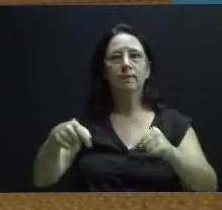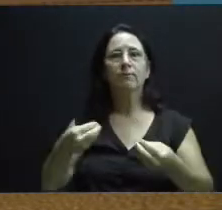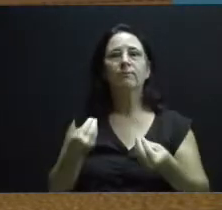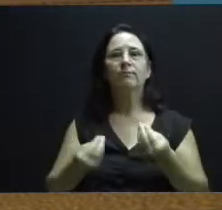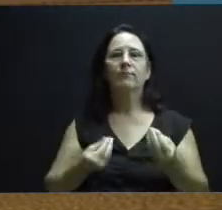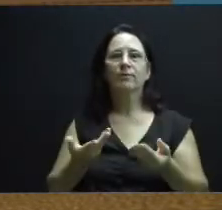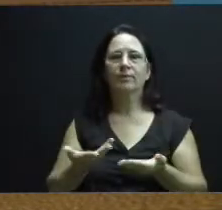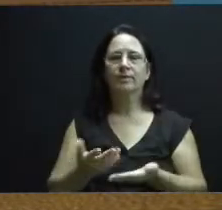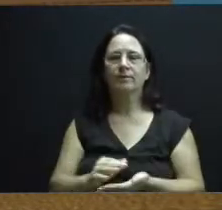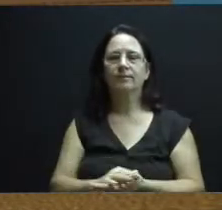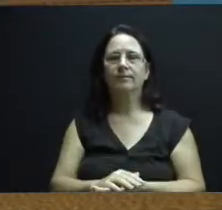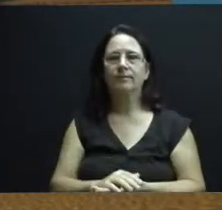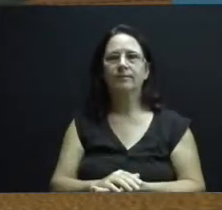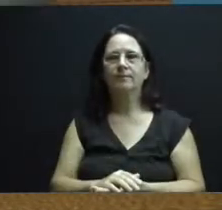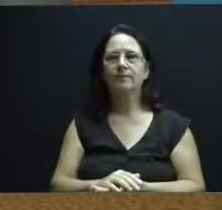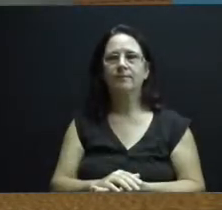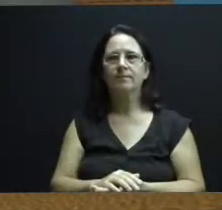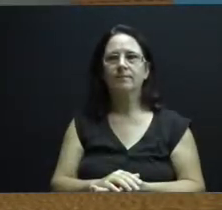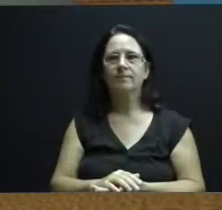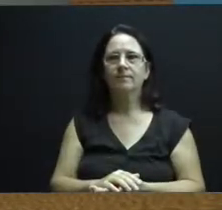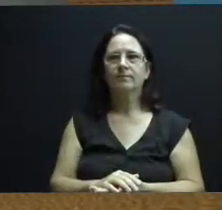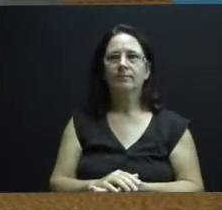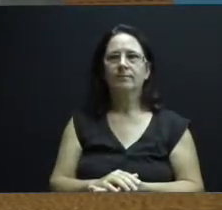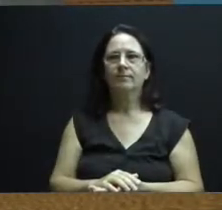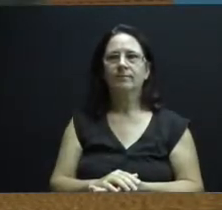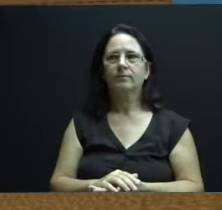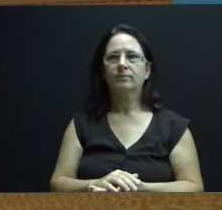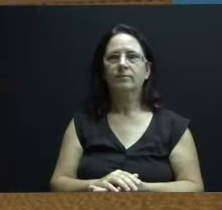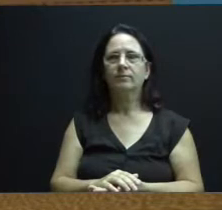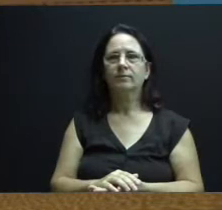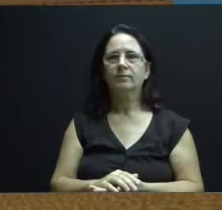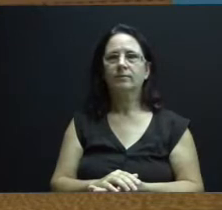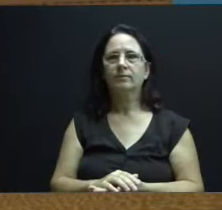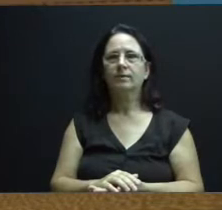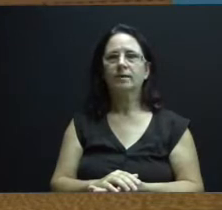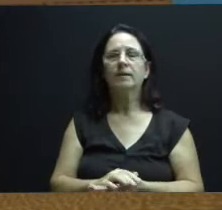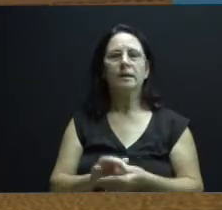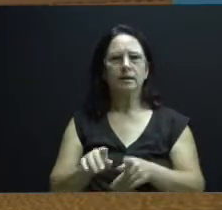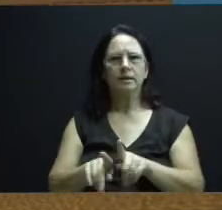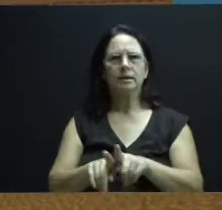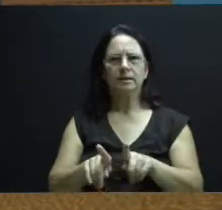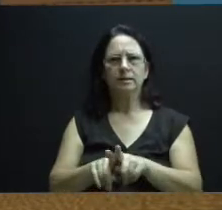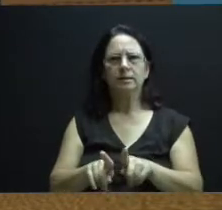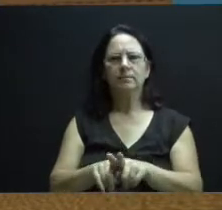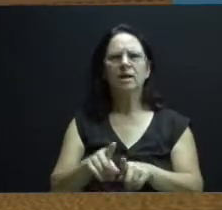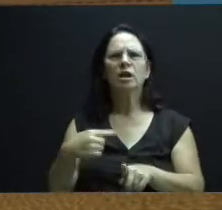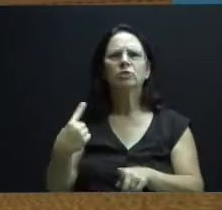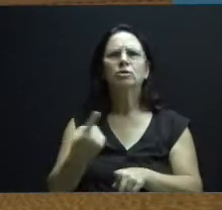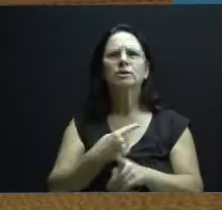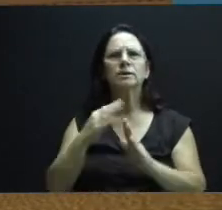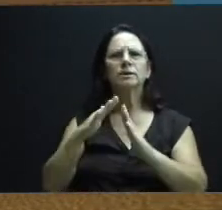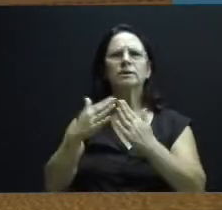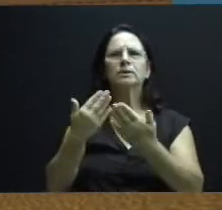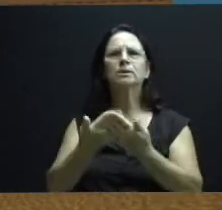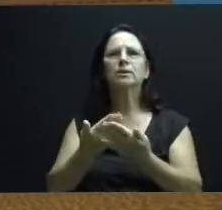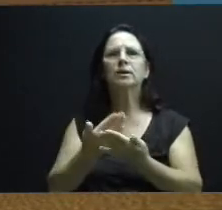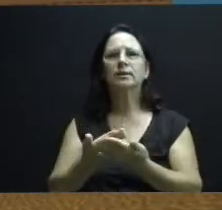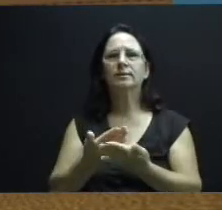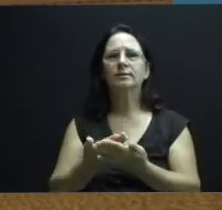quem vai assumir essa responsabilidade e tem mais um detalhe e as nossas escolas